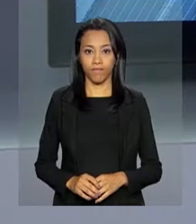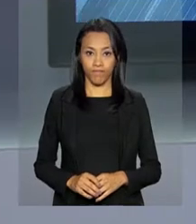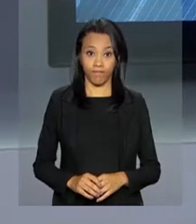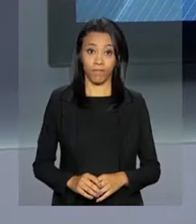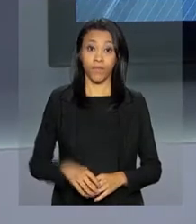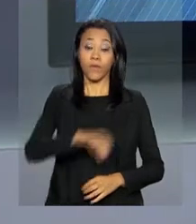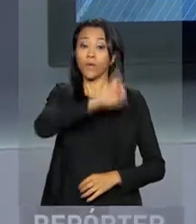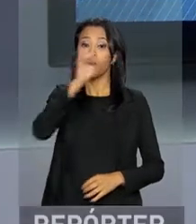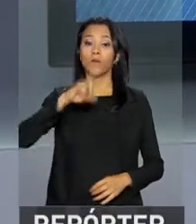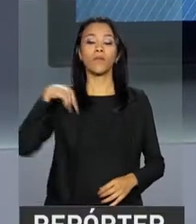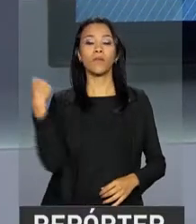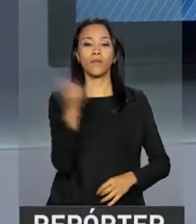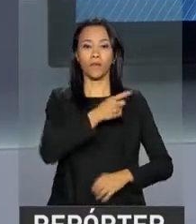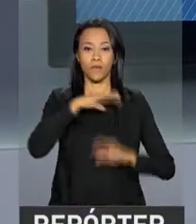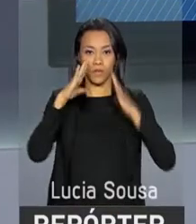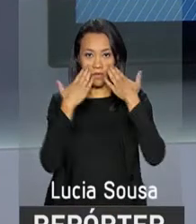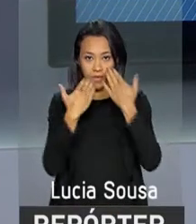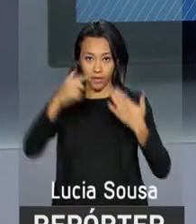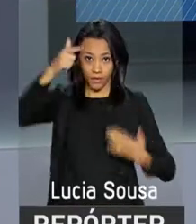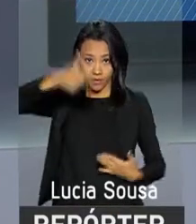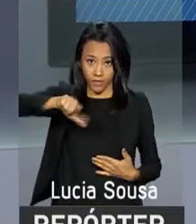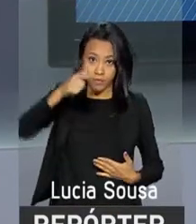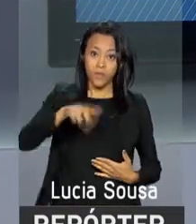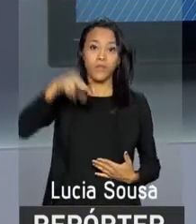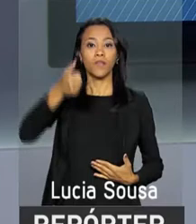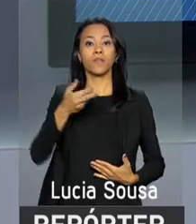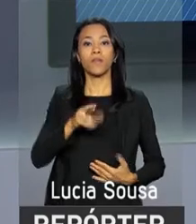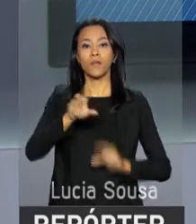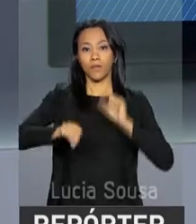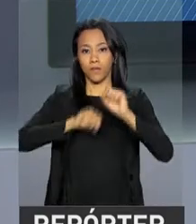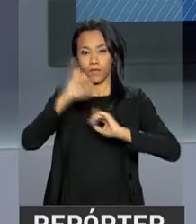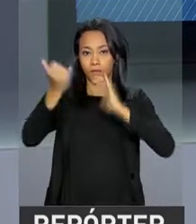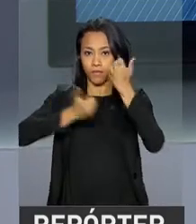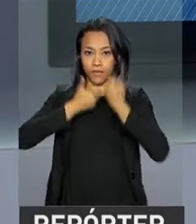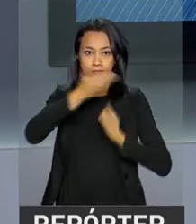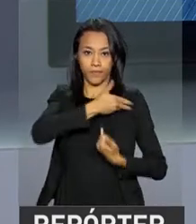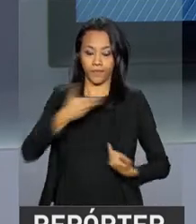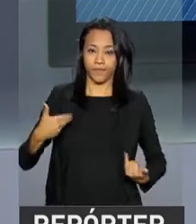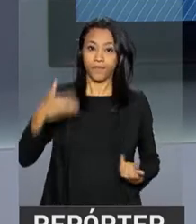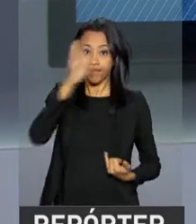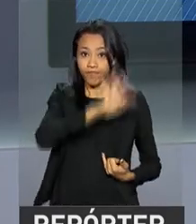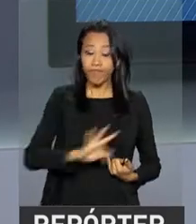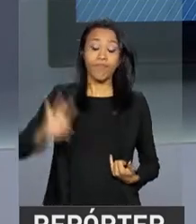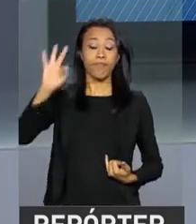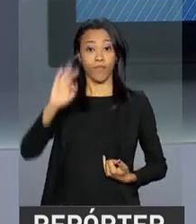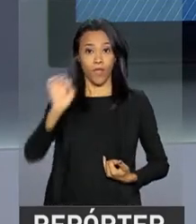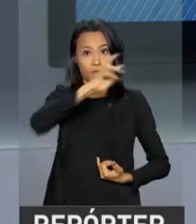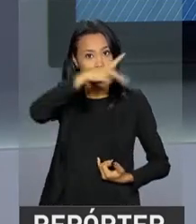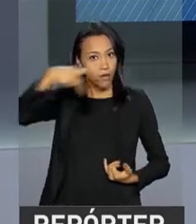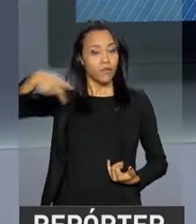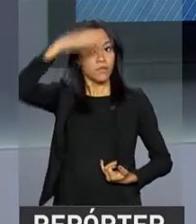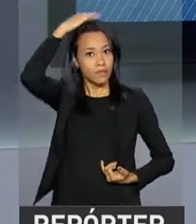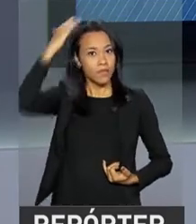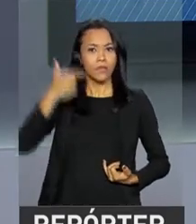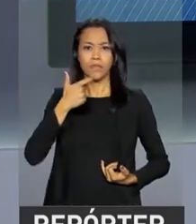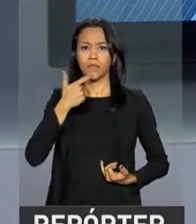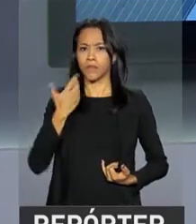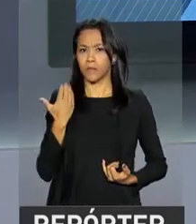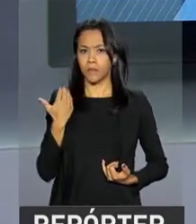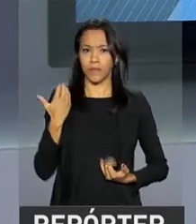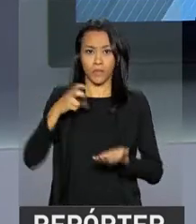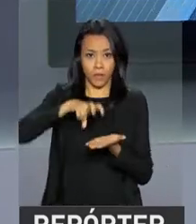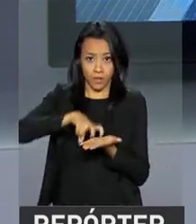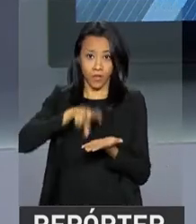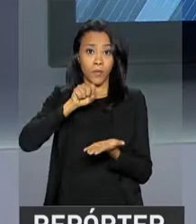olá estamos de volta com o repórter nbr as notícias do governo federal o presidente michel temer se reuniu agora pela manhã